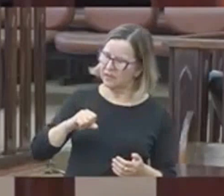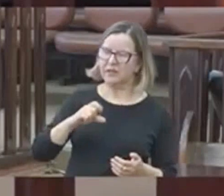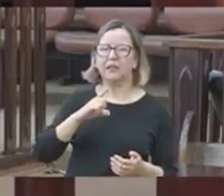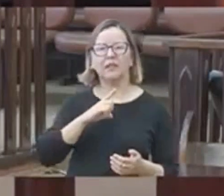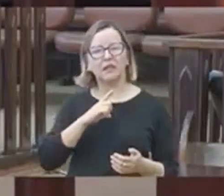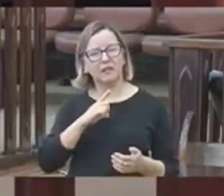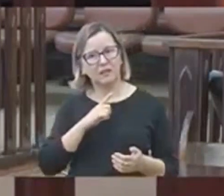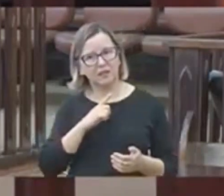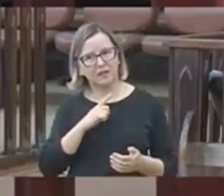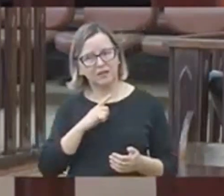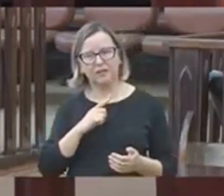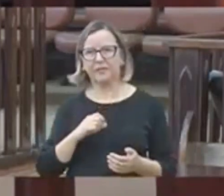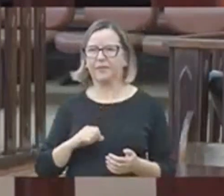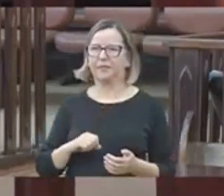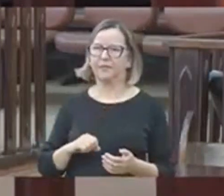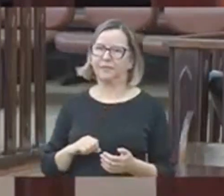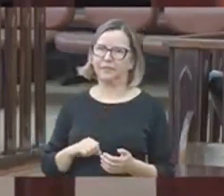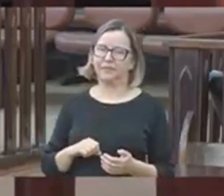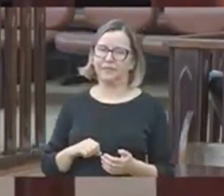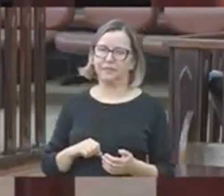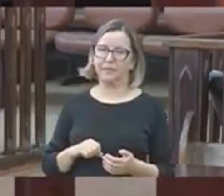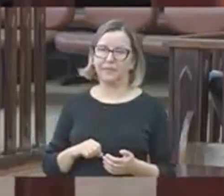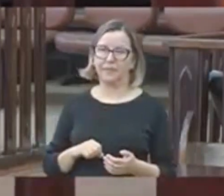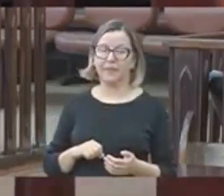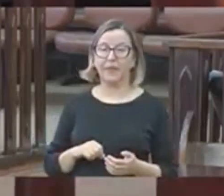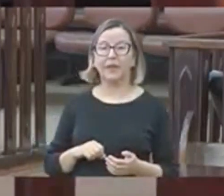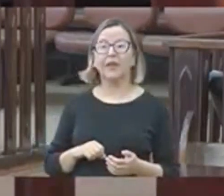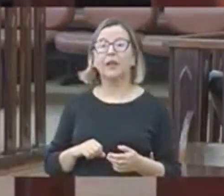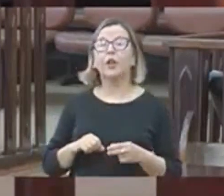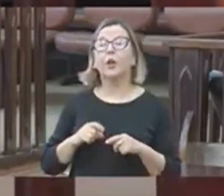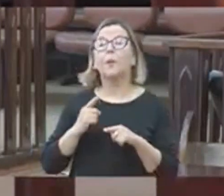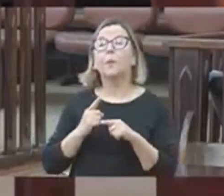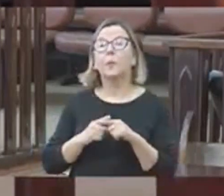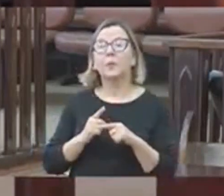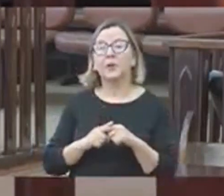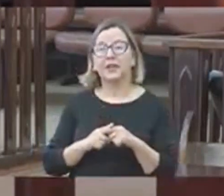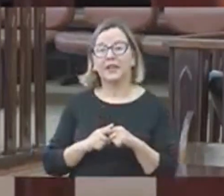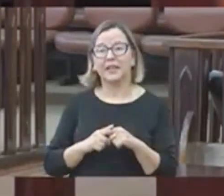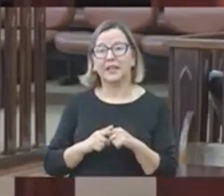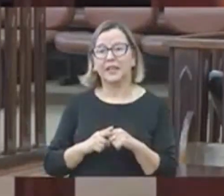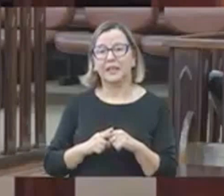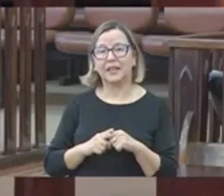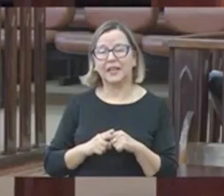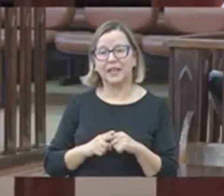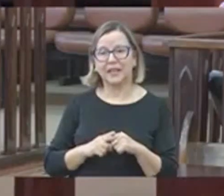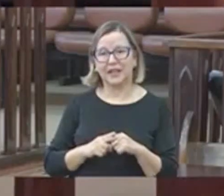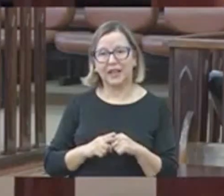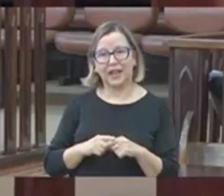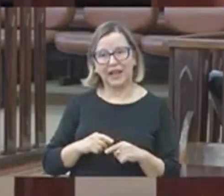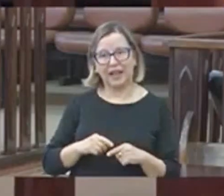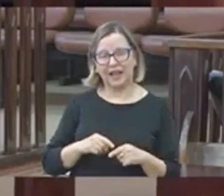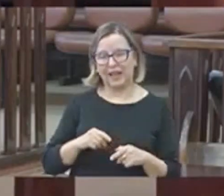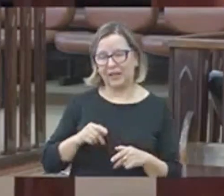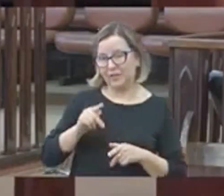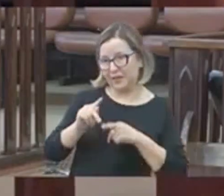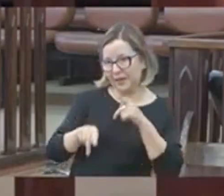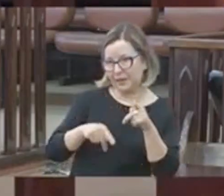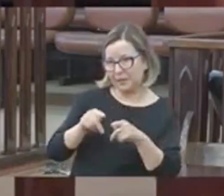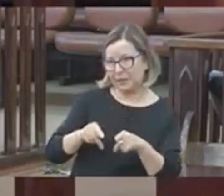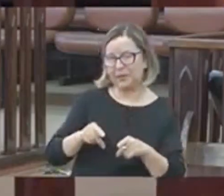A verdade é que o homem, ele conhece o bem e o mal, e baseado nessas regras, ele